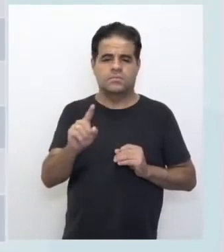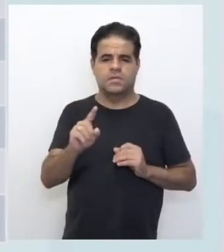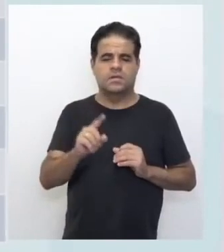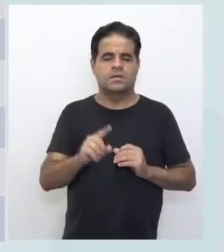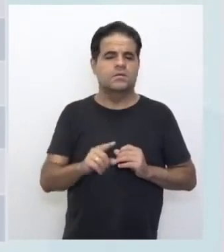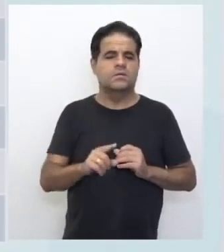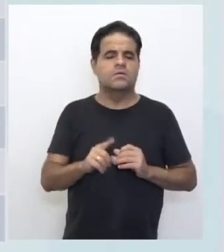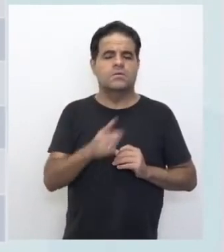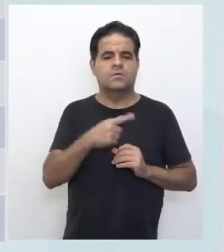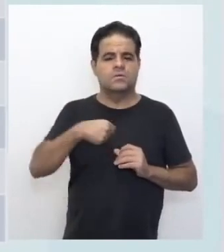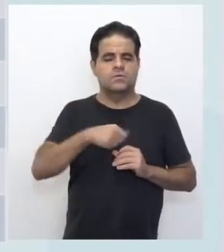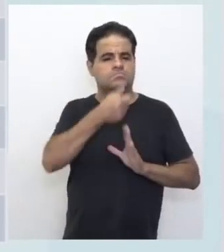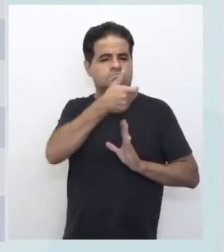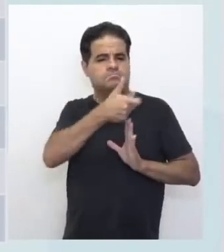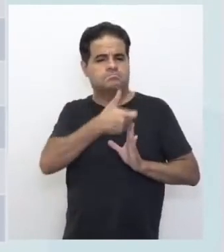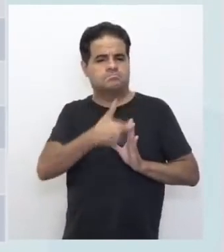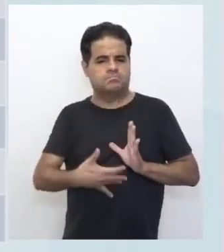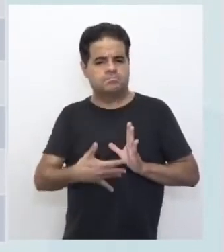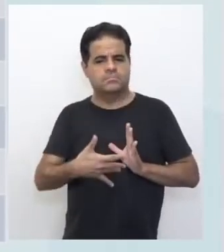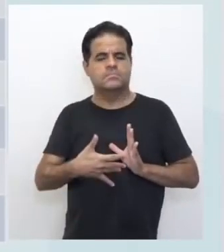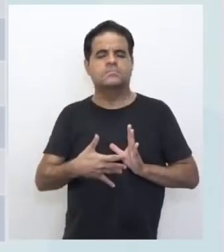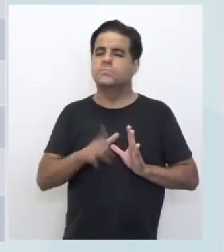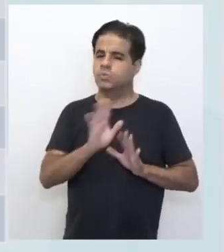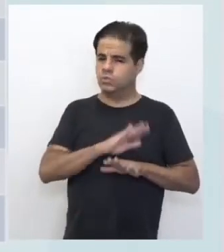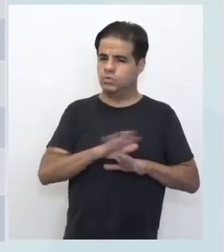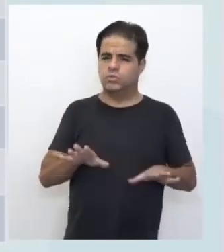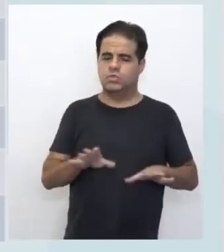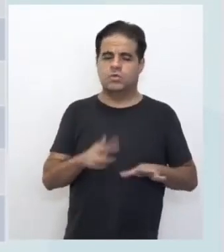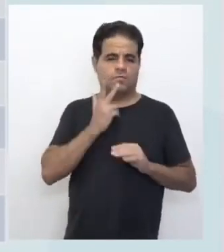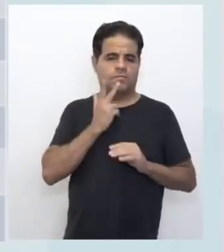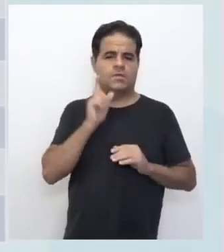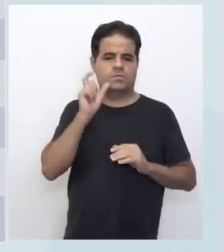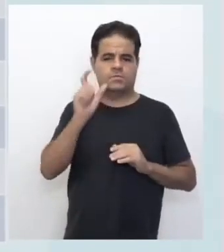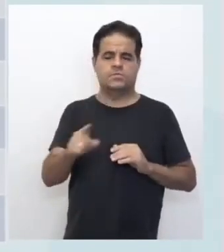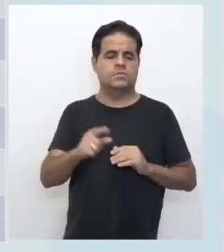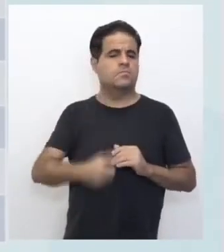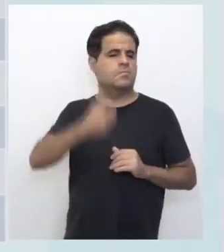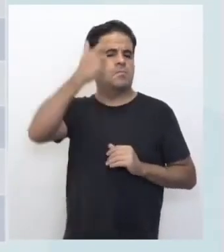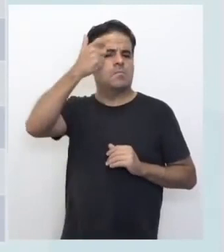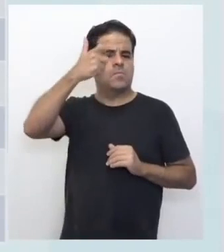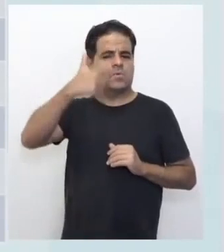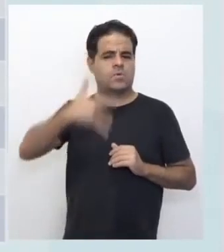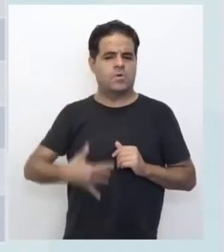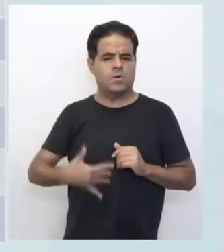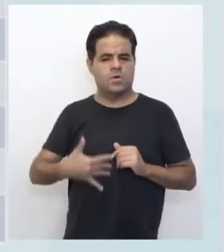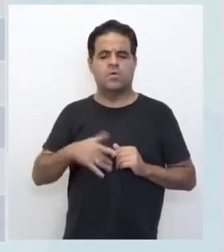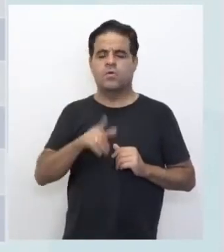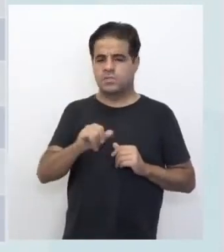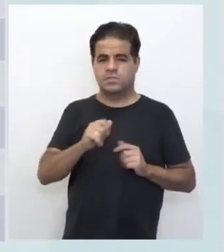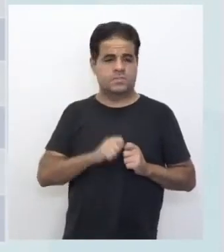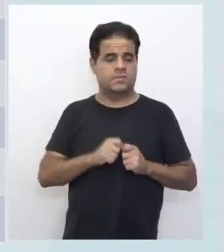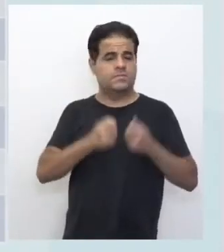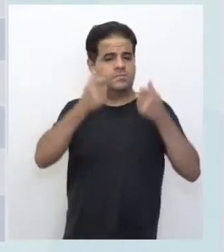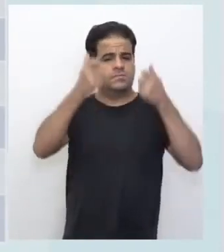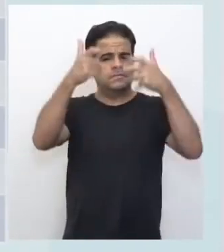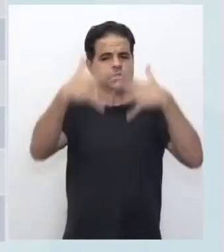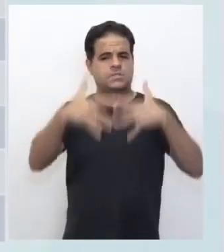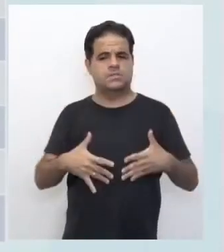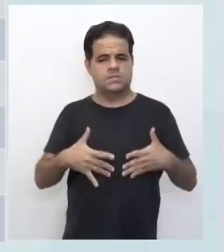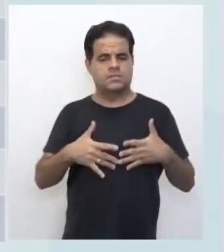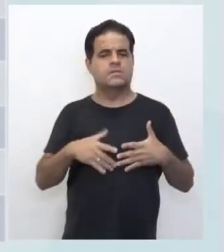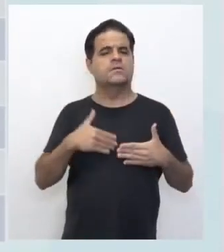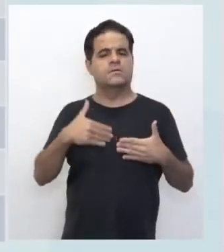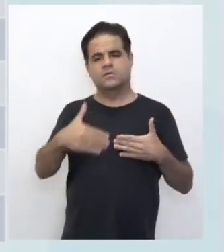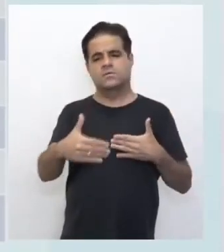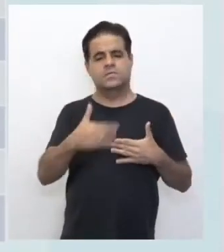Não, porque quando a gente está descrevendo, a não ser que você esteja descrevendo só sobre você, né? Uma autodescrição. Se você estiver fazendo uma autodescrição, mas geralmente você acaba